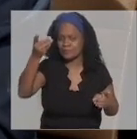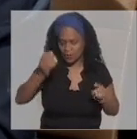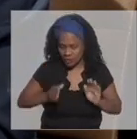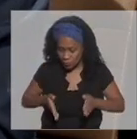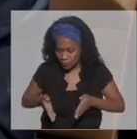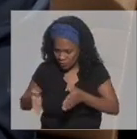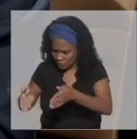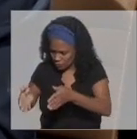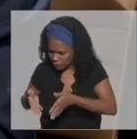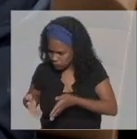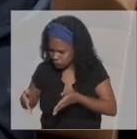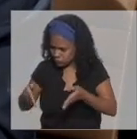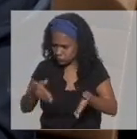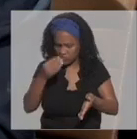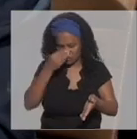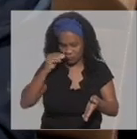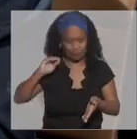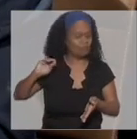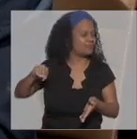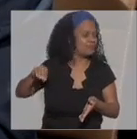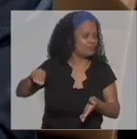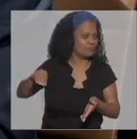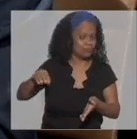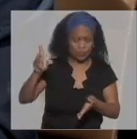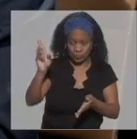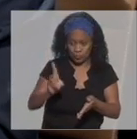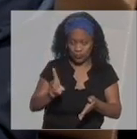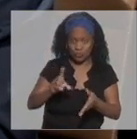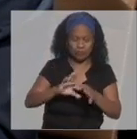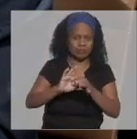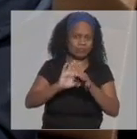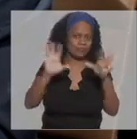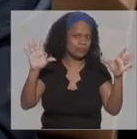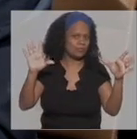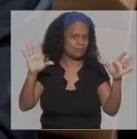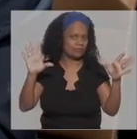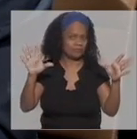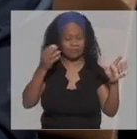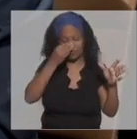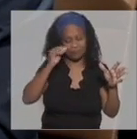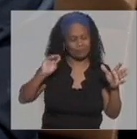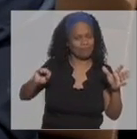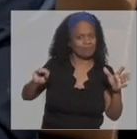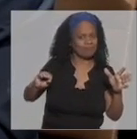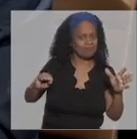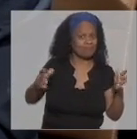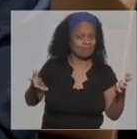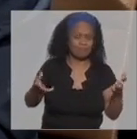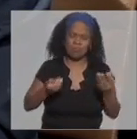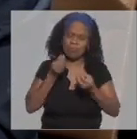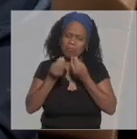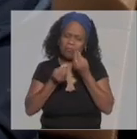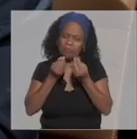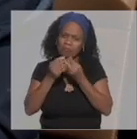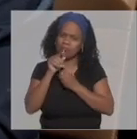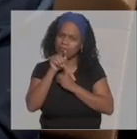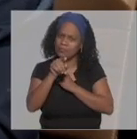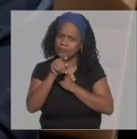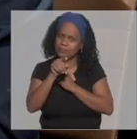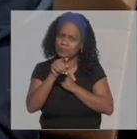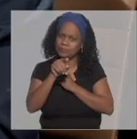o caminho é esse negação de direitos negação de liberdade e como é que é pra